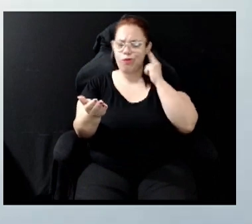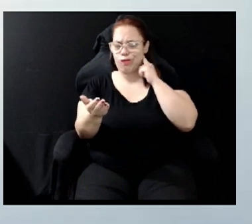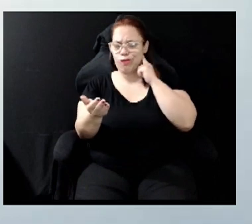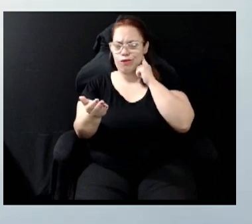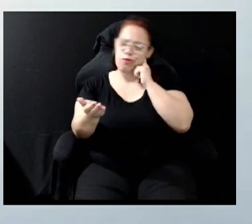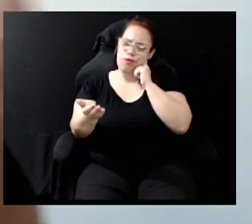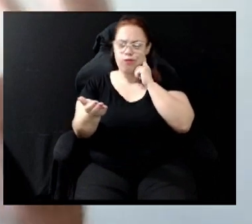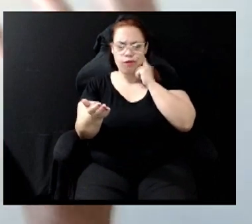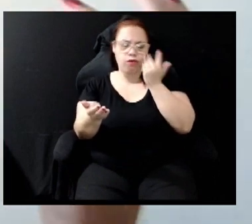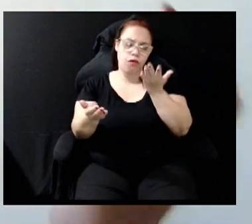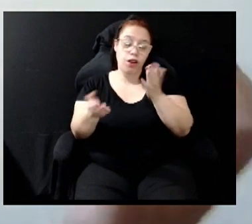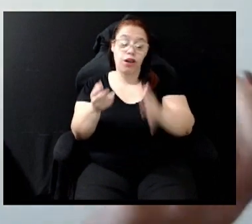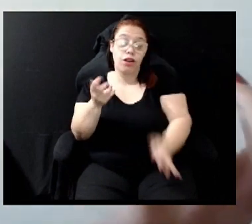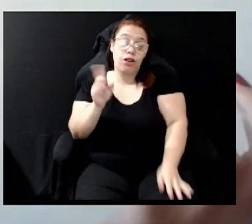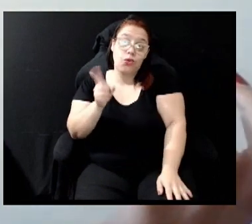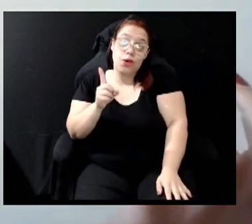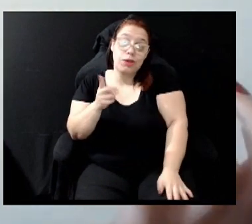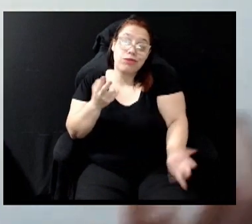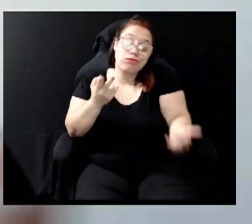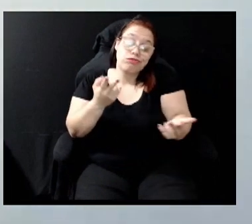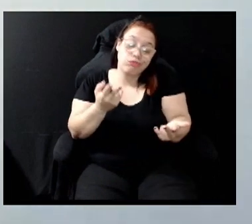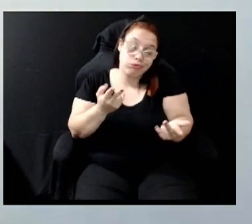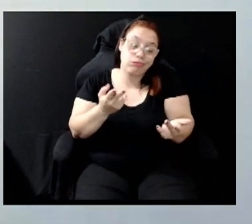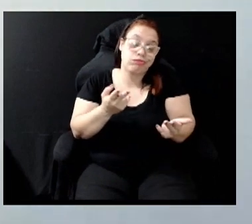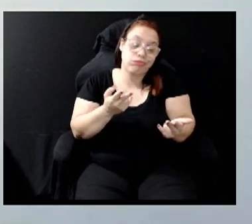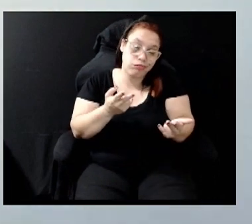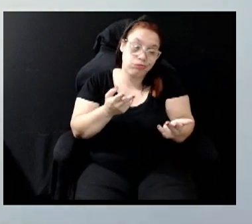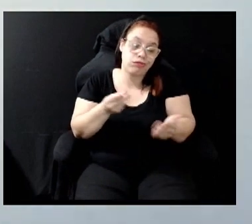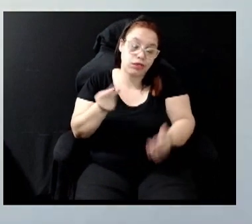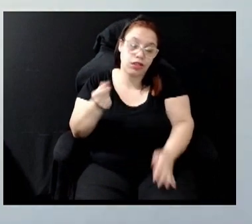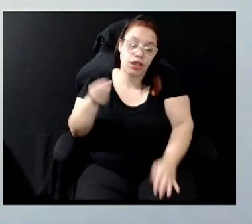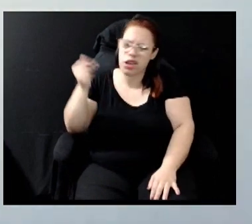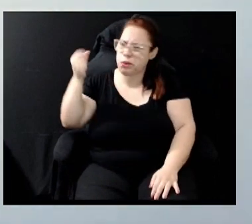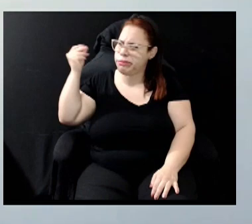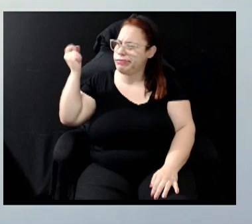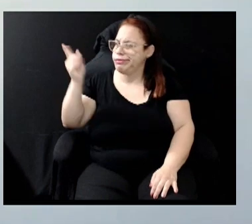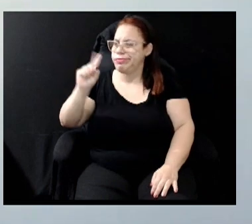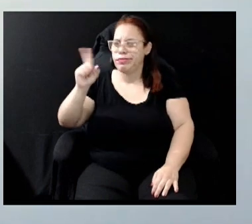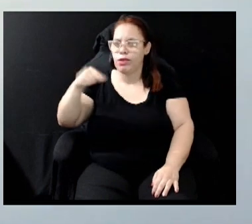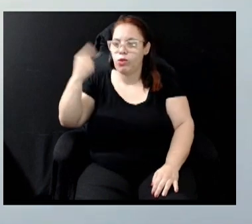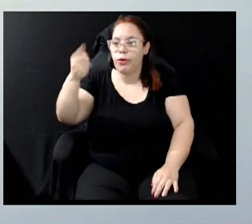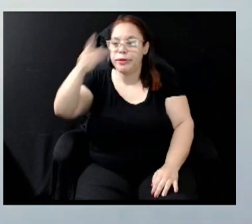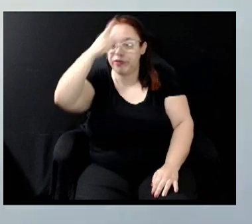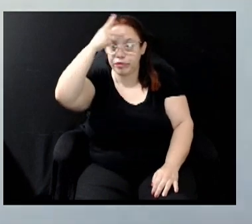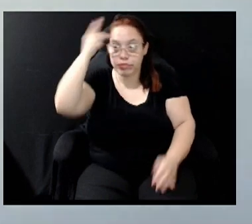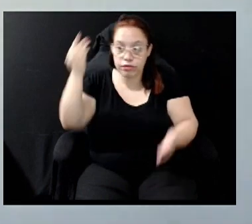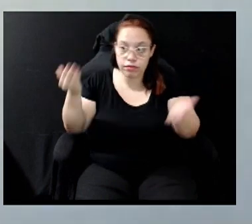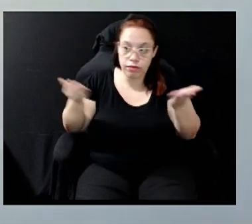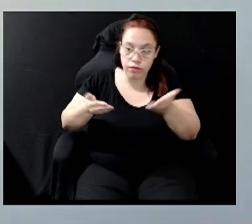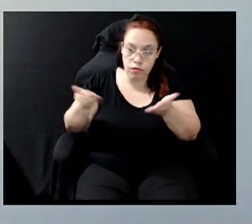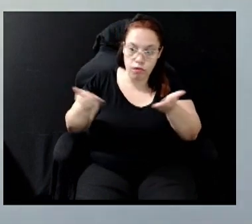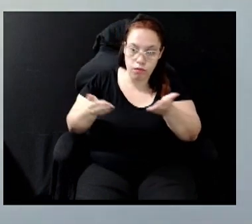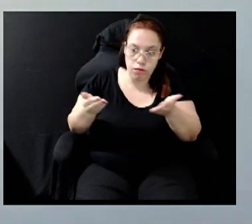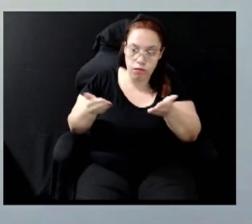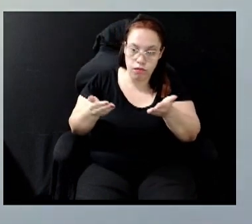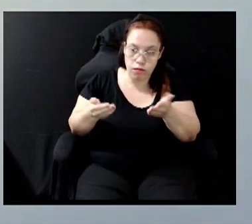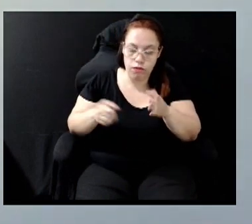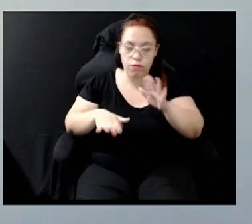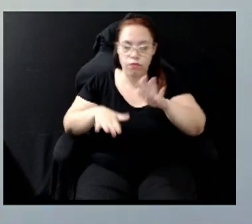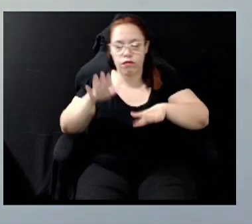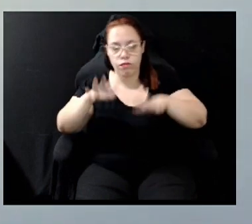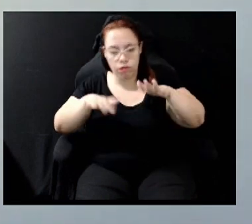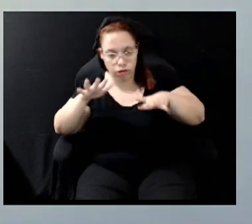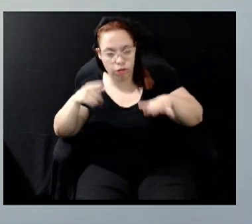mais a mesma, ela não é mais aquela pessoa do passado, ela é uma outra pessoa hoje. Então, vai depender muito aí desse